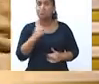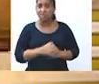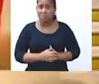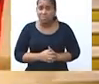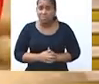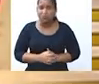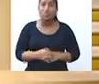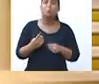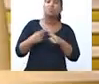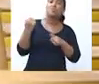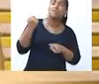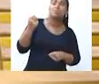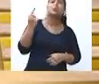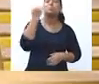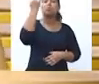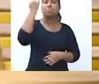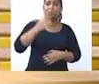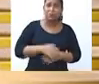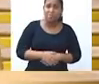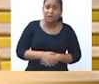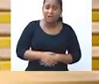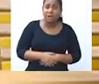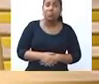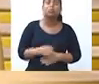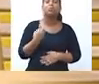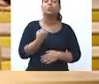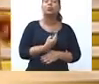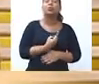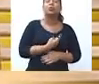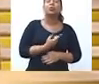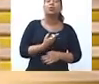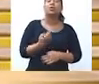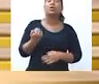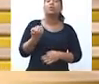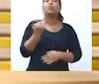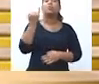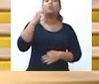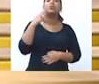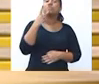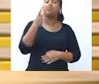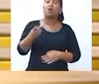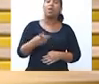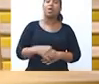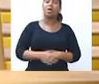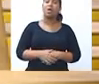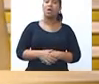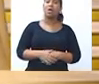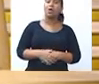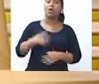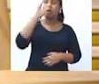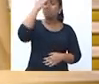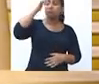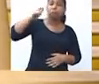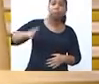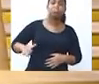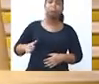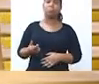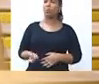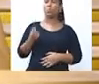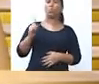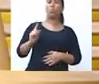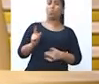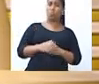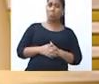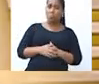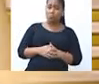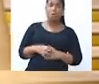Por que que o feminismo é importante? Ou por que que a gente é legal, é importante a gente falar sobre gênero? Gênero não é um horror.